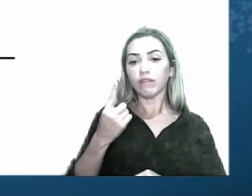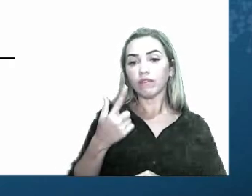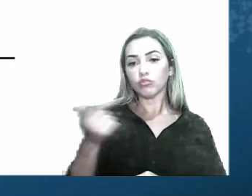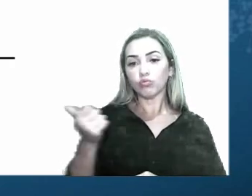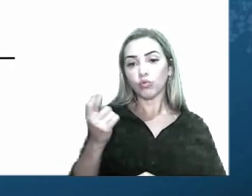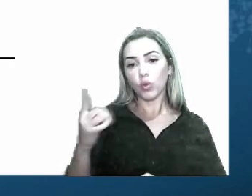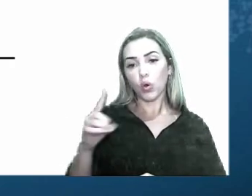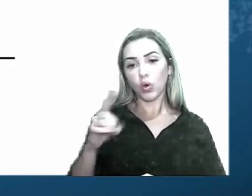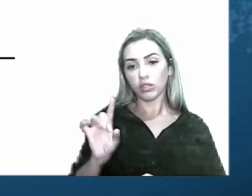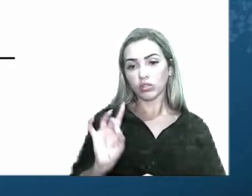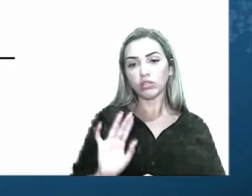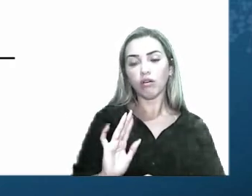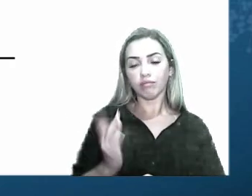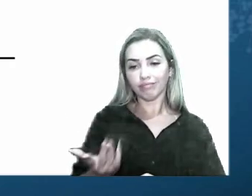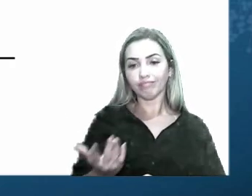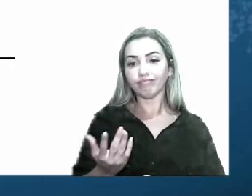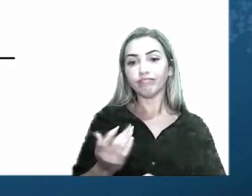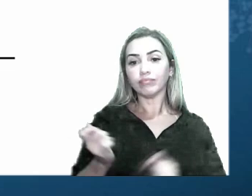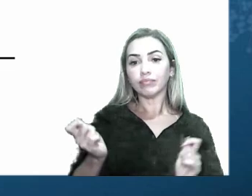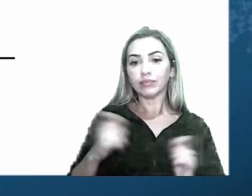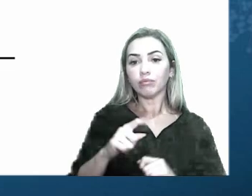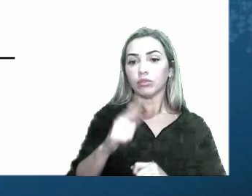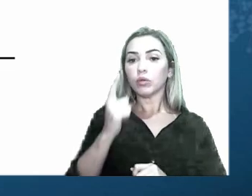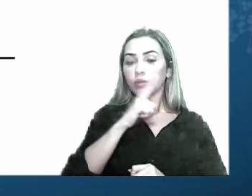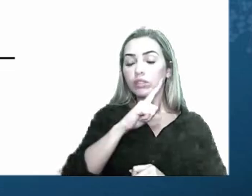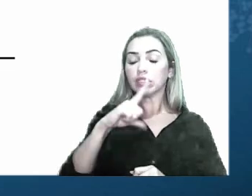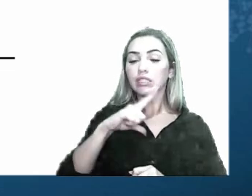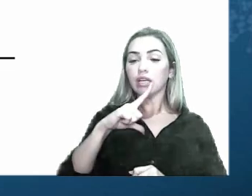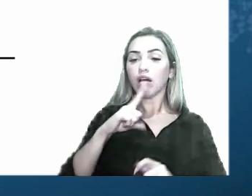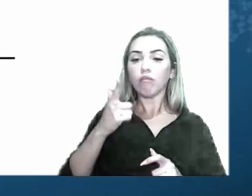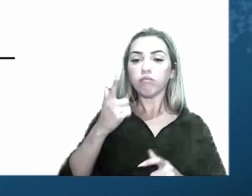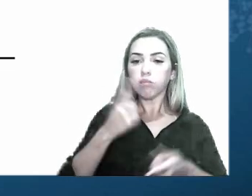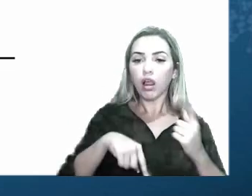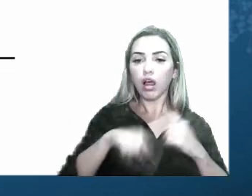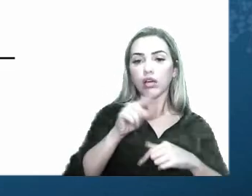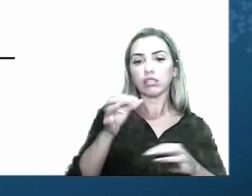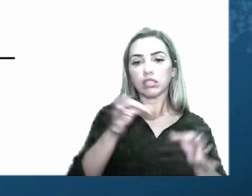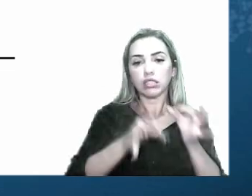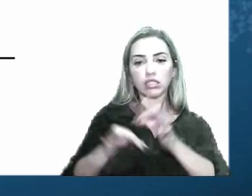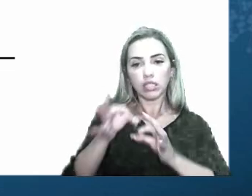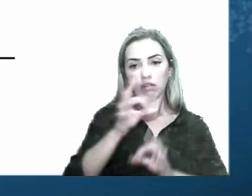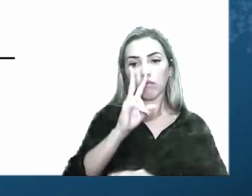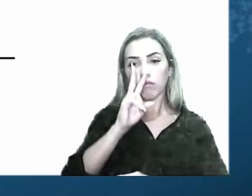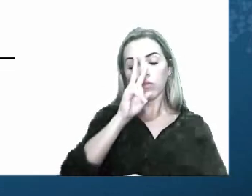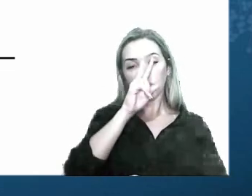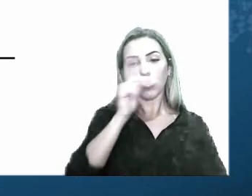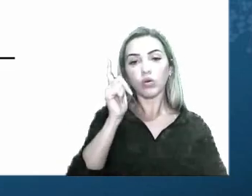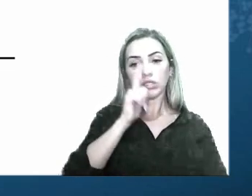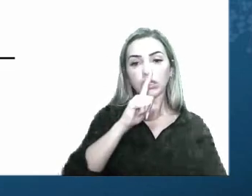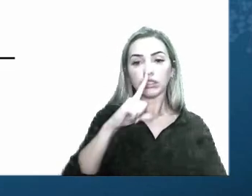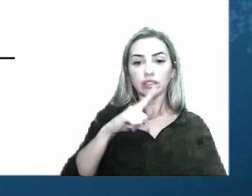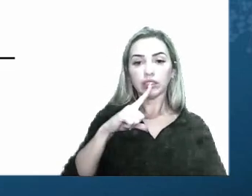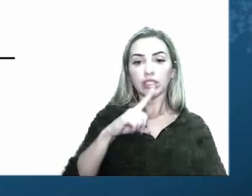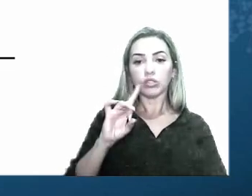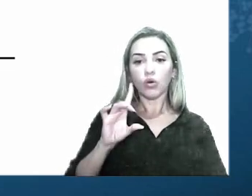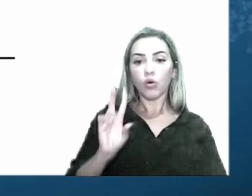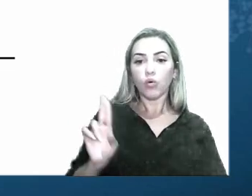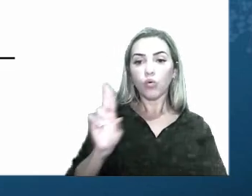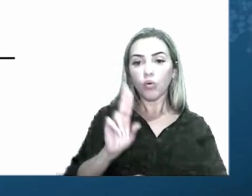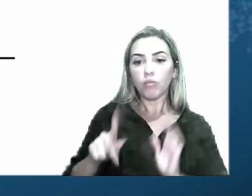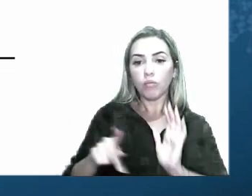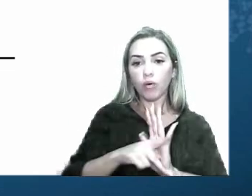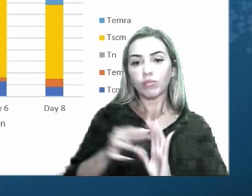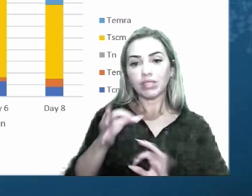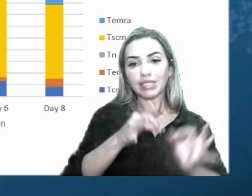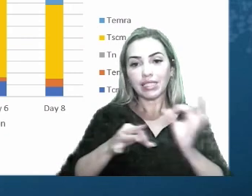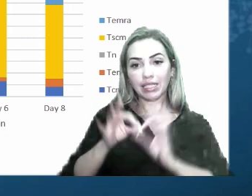$20.000. E você obtém uma recuperação de célula muito grande aqui, não apenas por idade de célula T muito